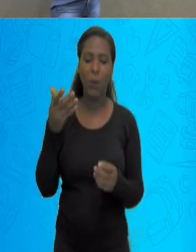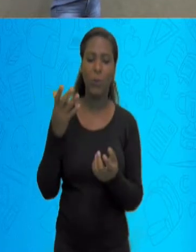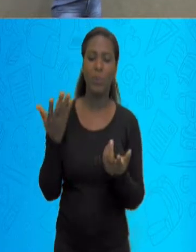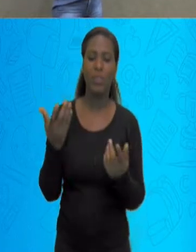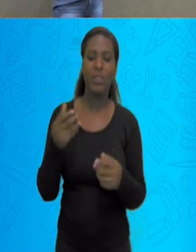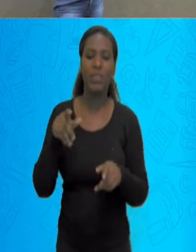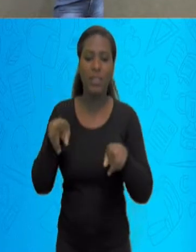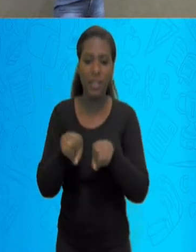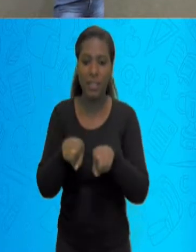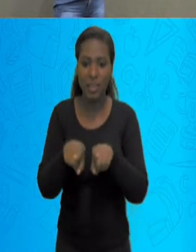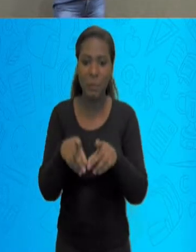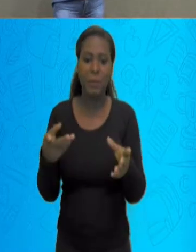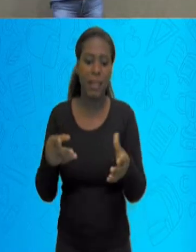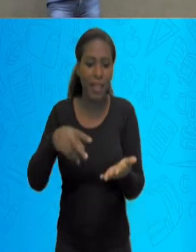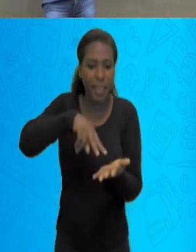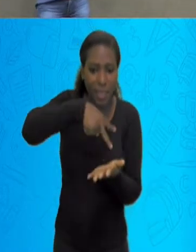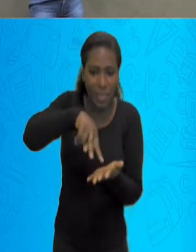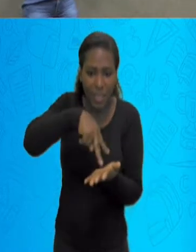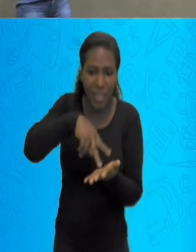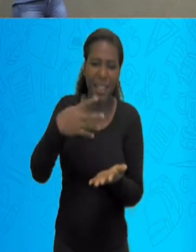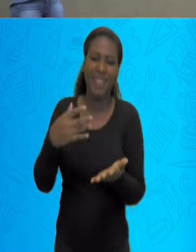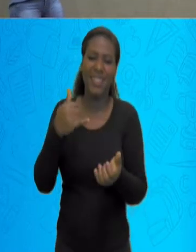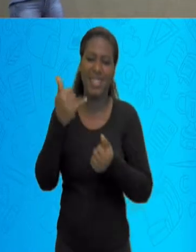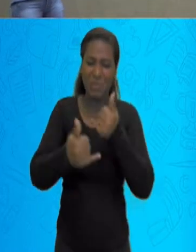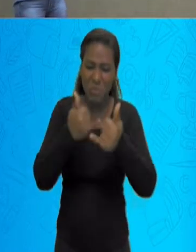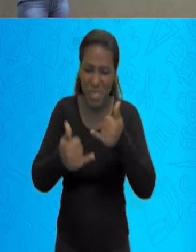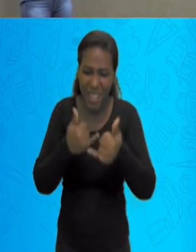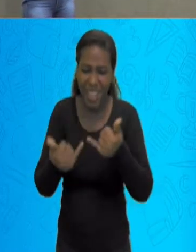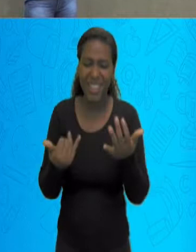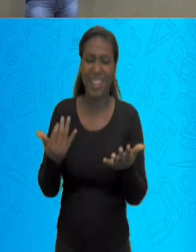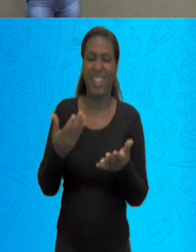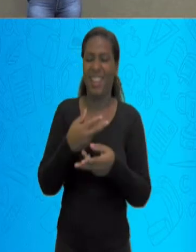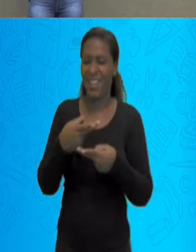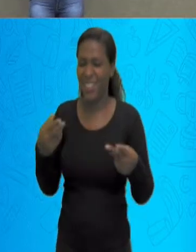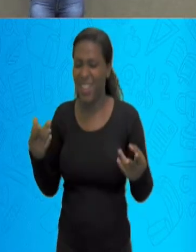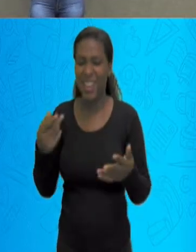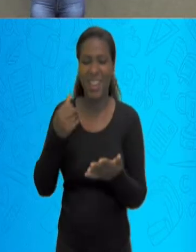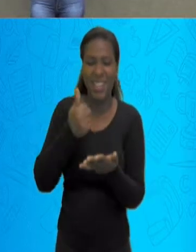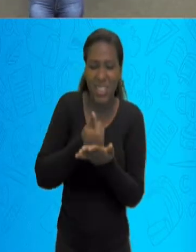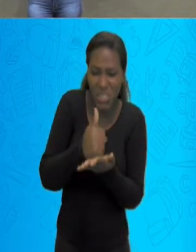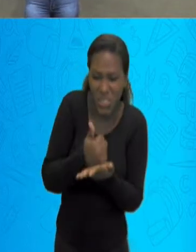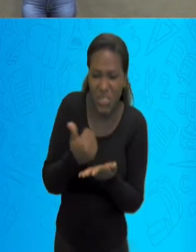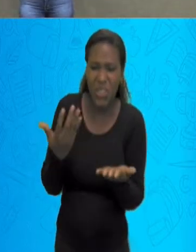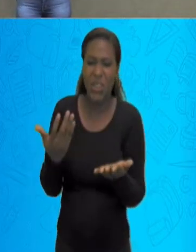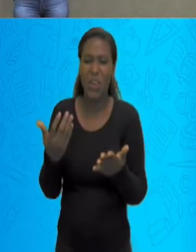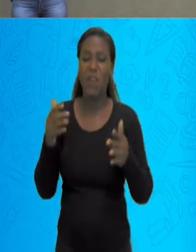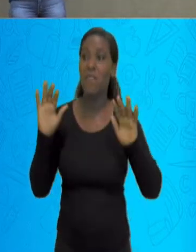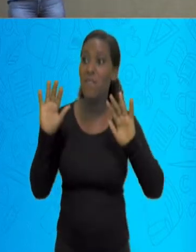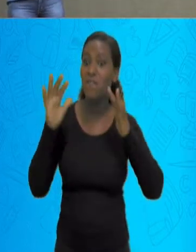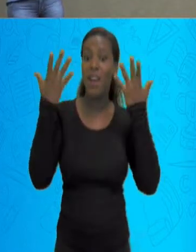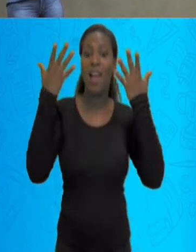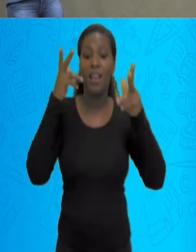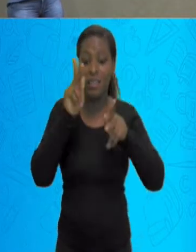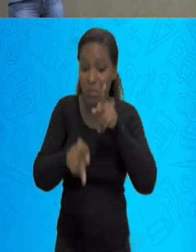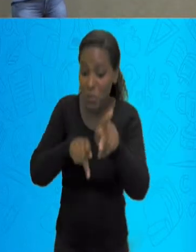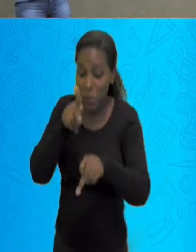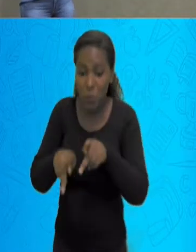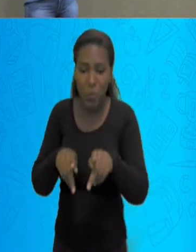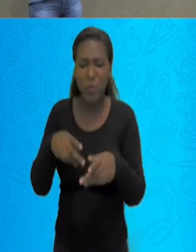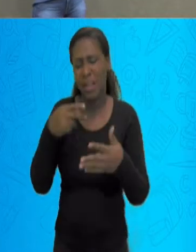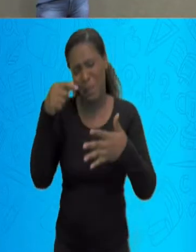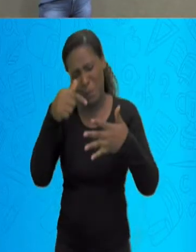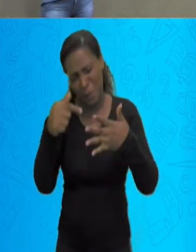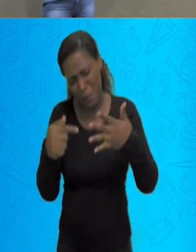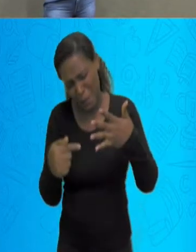falar um pouquinho jogos, brincadeiras, festas populares, entre vários outros.